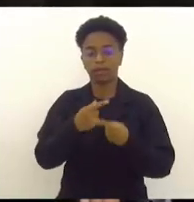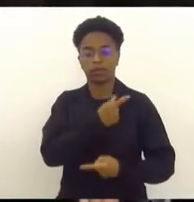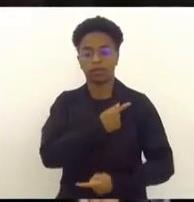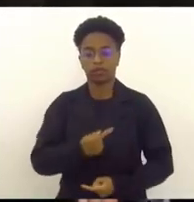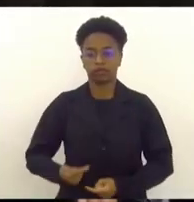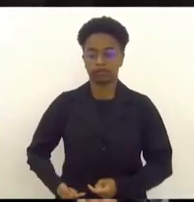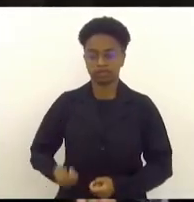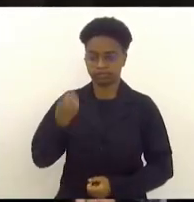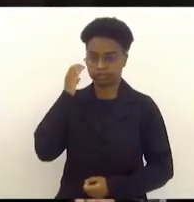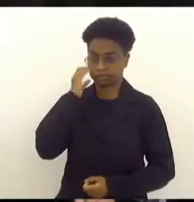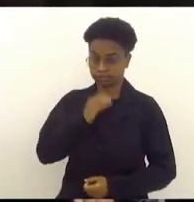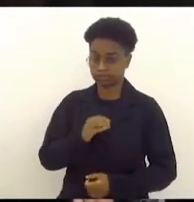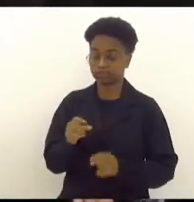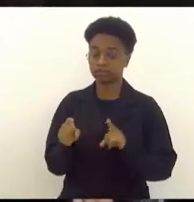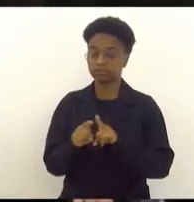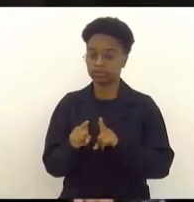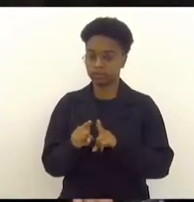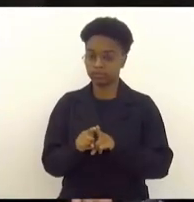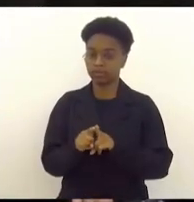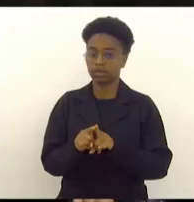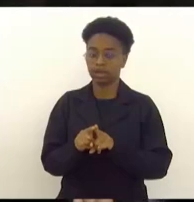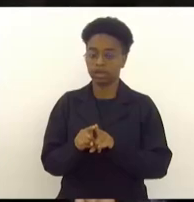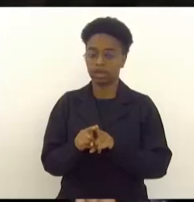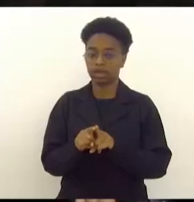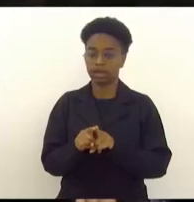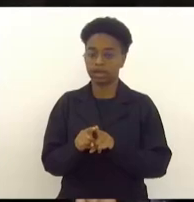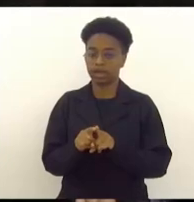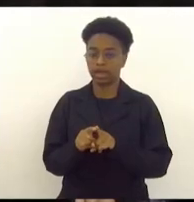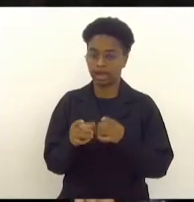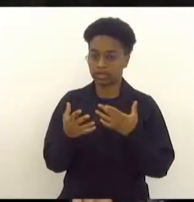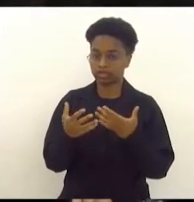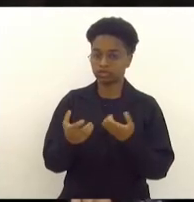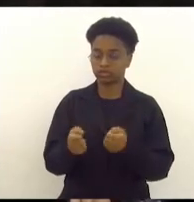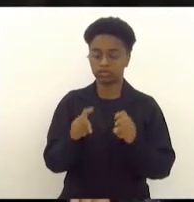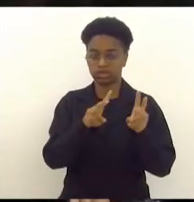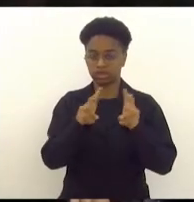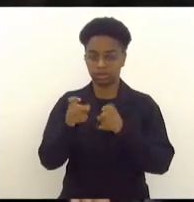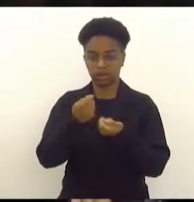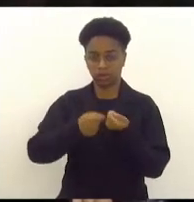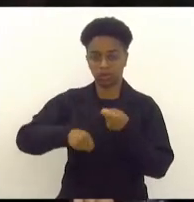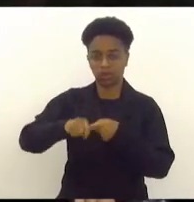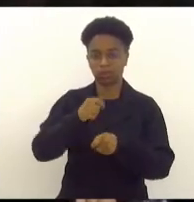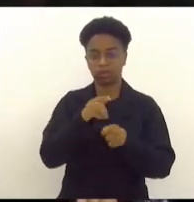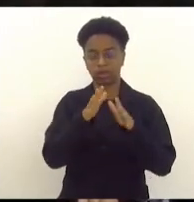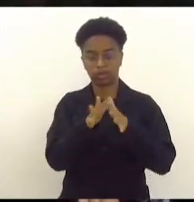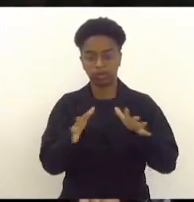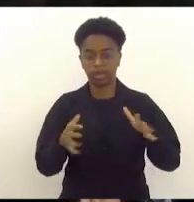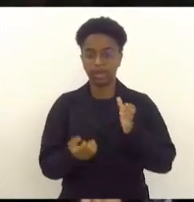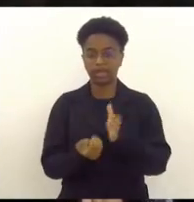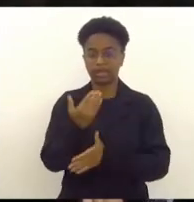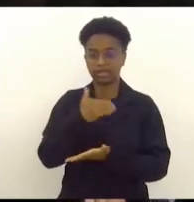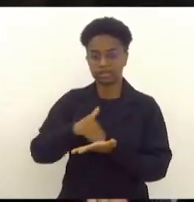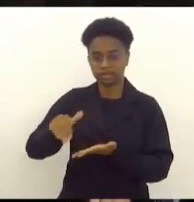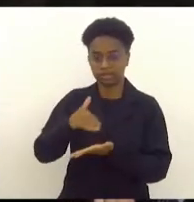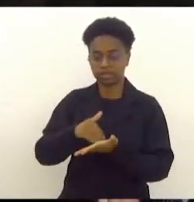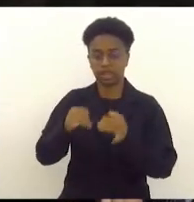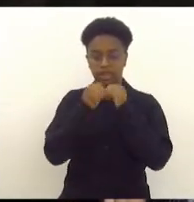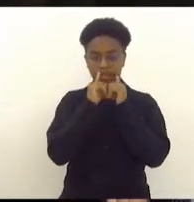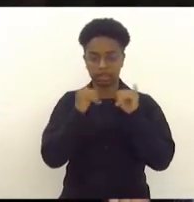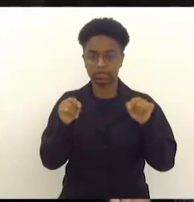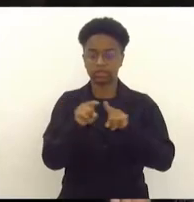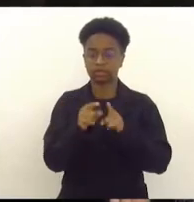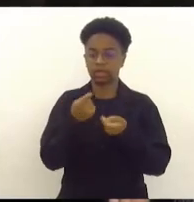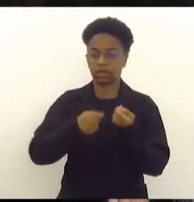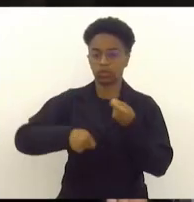Cláudio Castro ele abraçou a questão da economia do mar criando a Secretaria de Estado de energia e